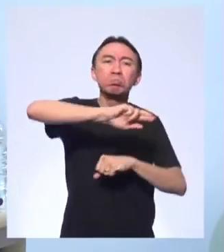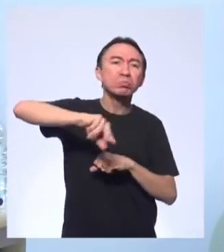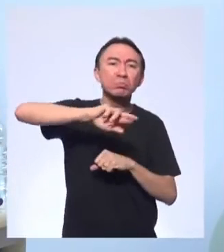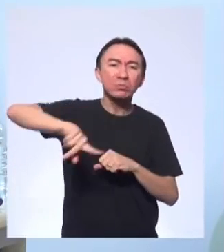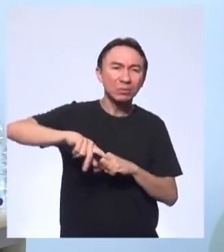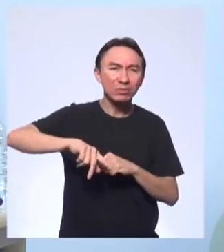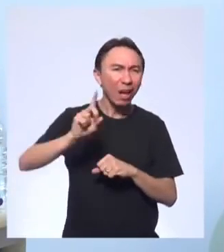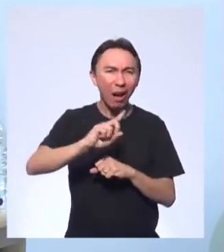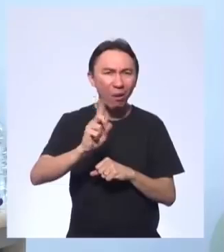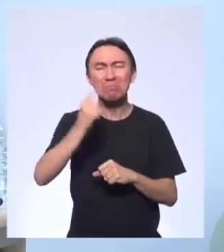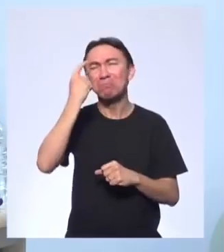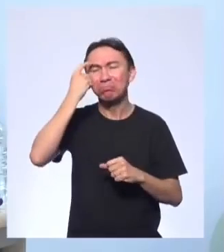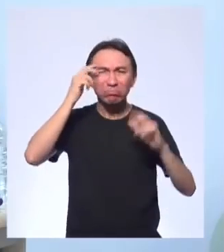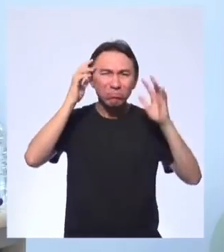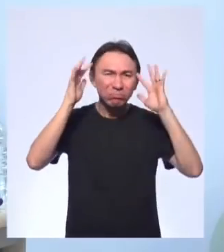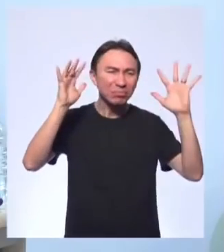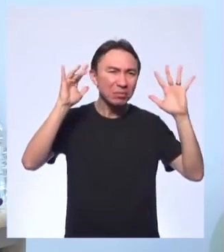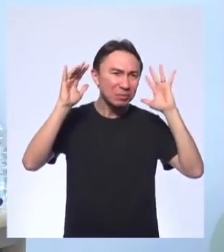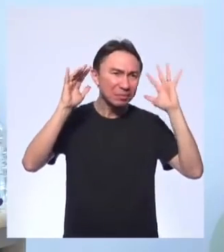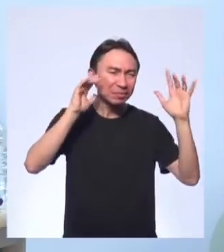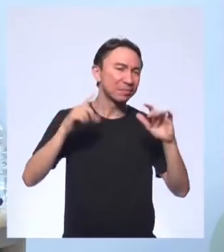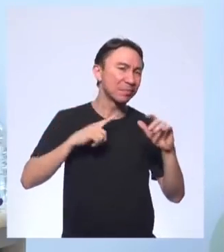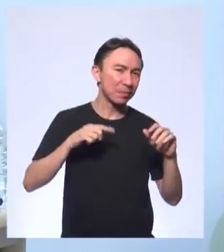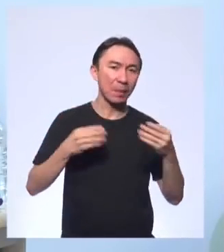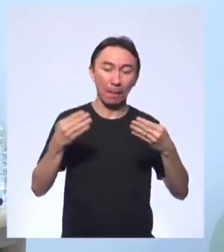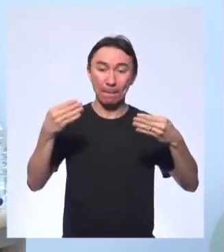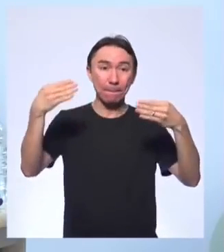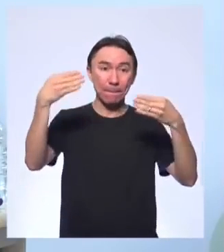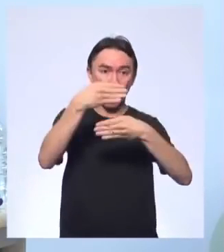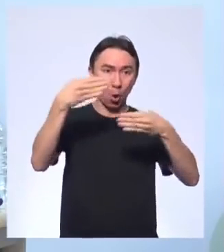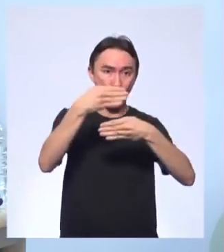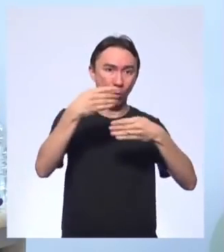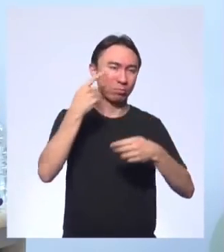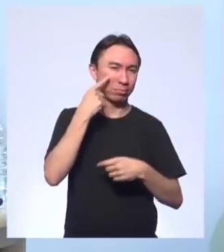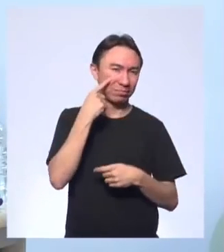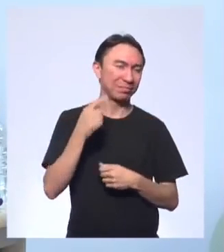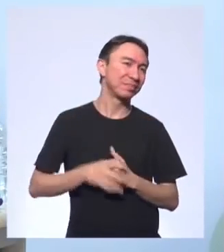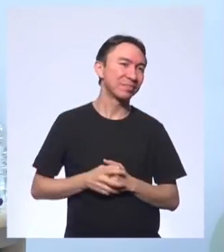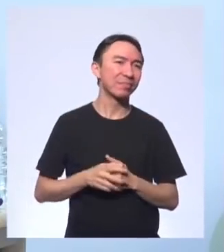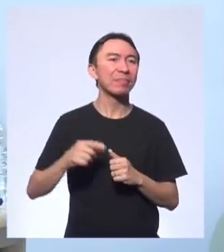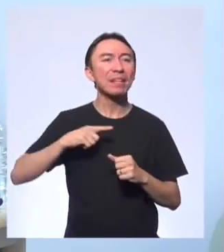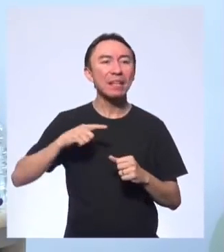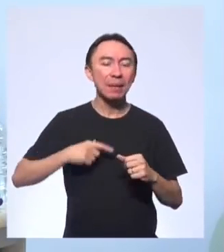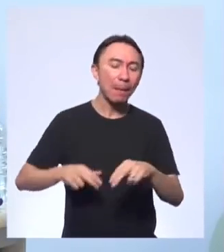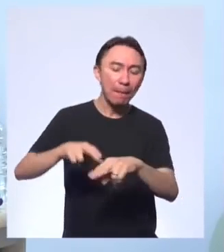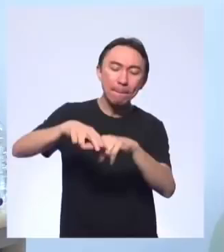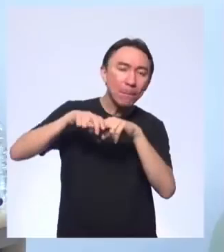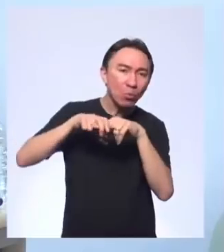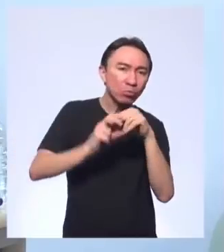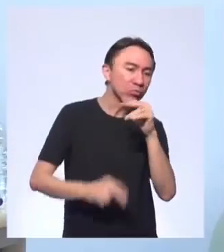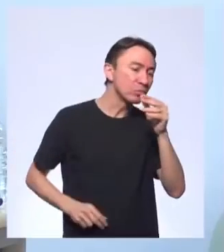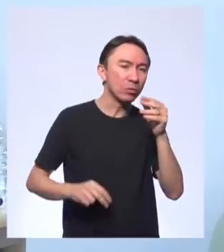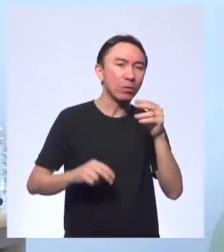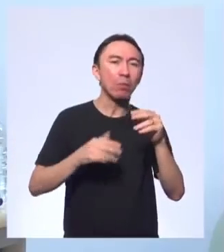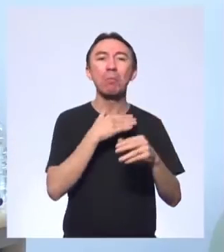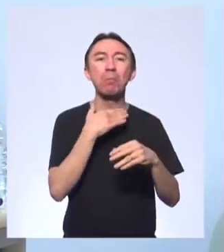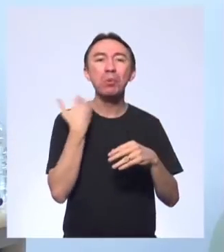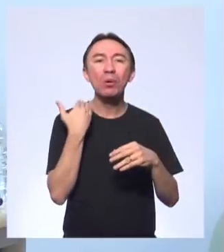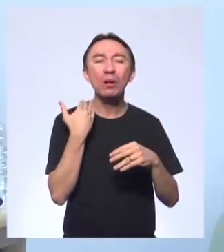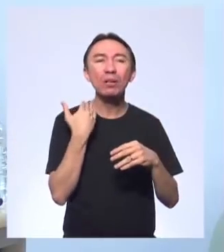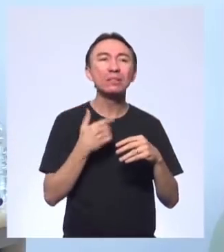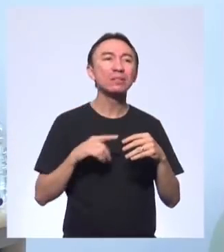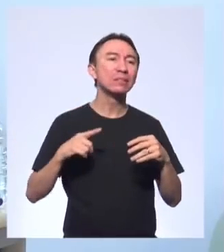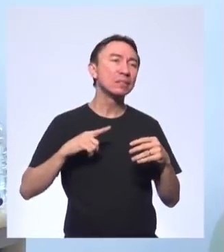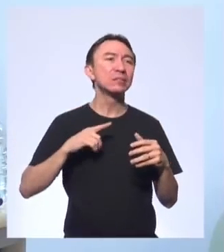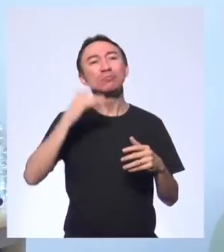próximo slide, tem para vocês a causa de morte aí entre indivíduos, tá,